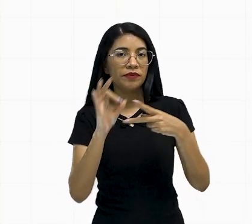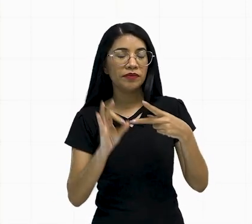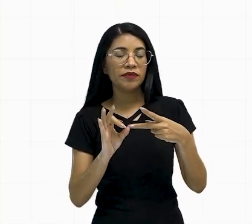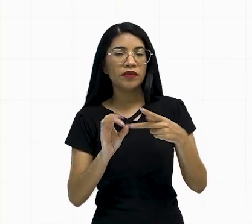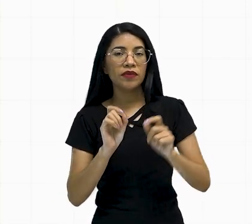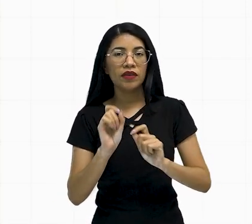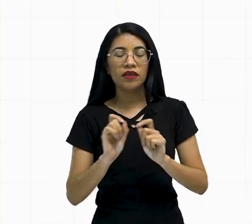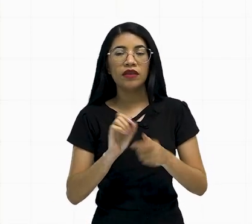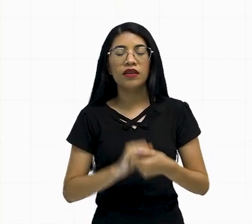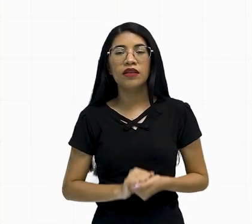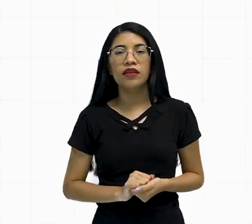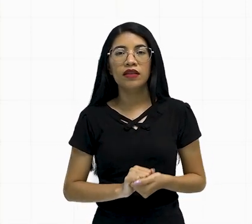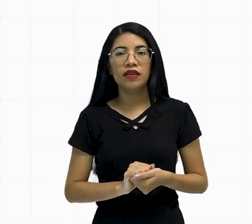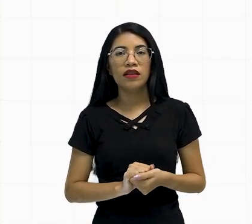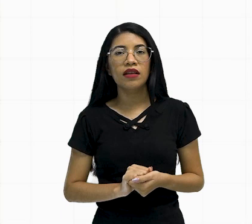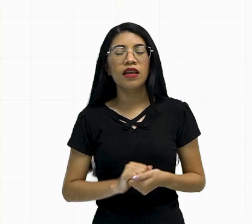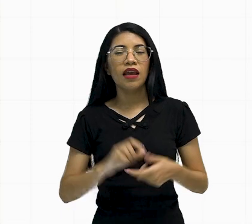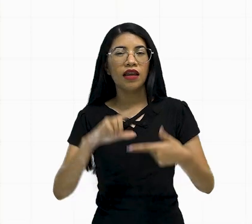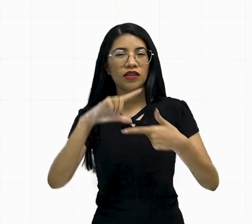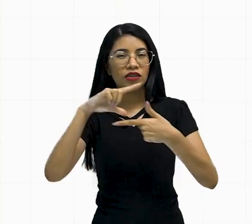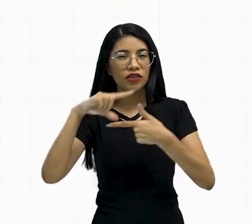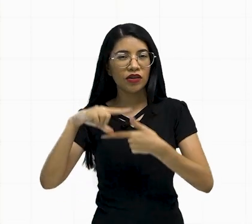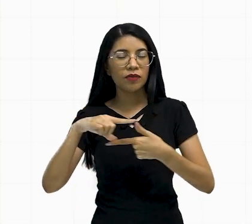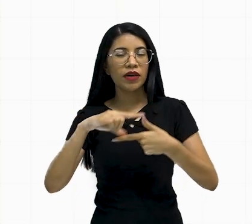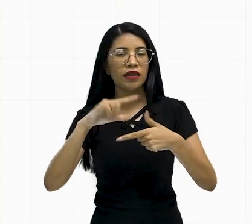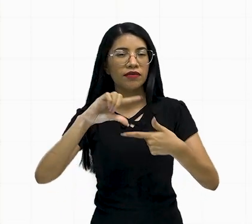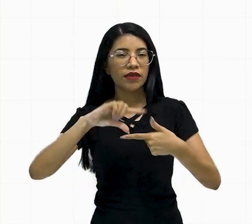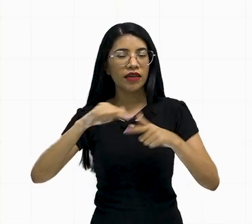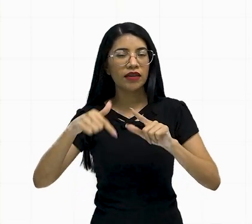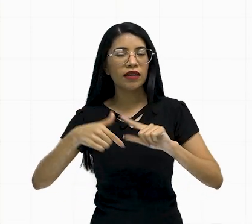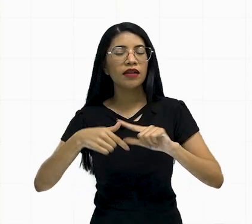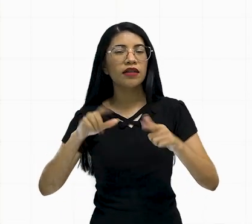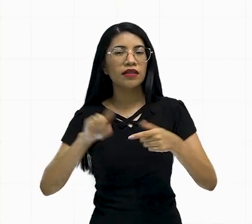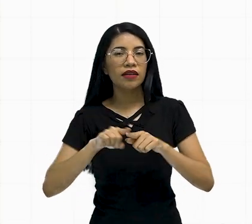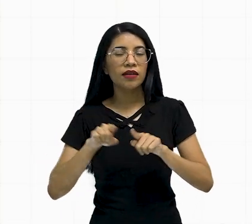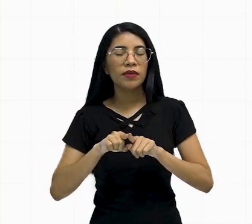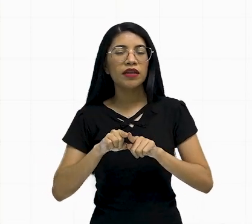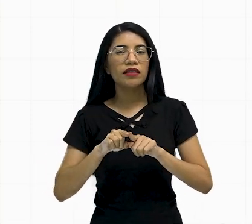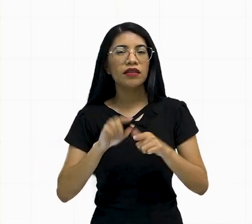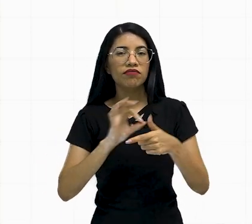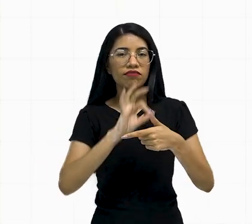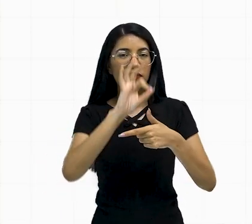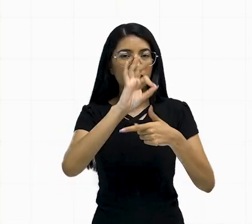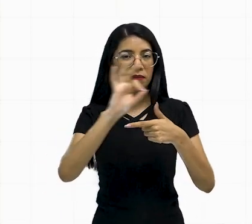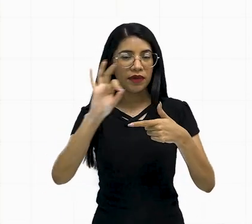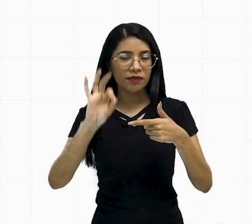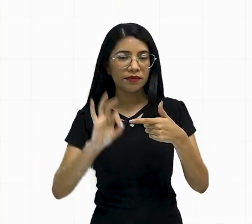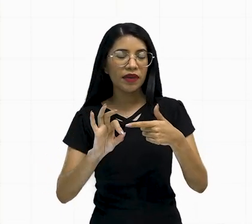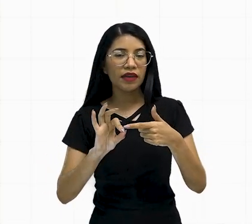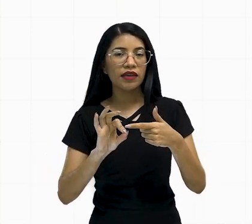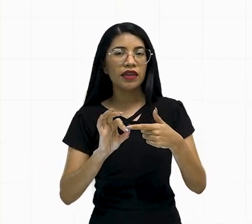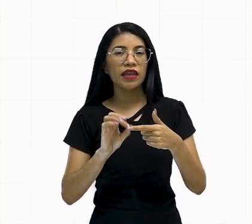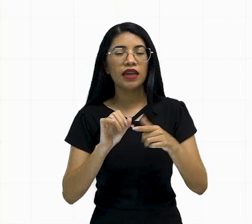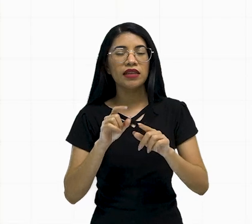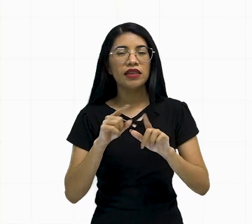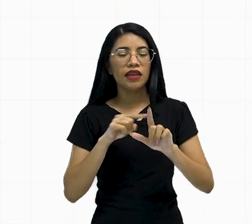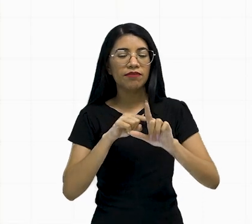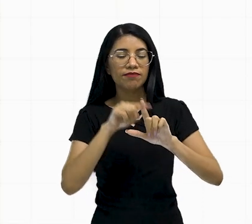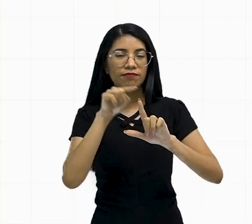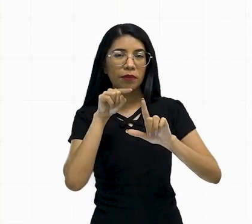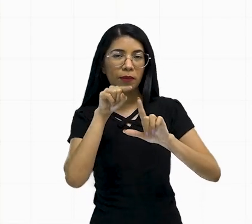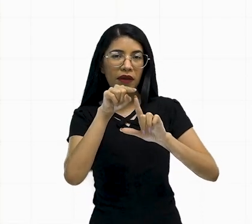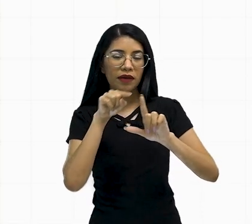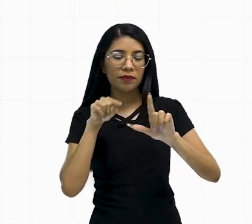são figuras geométricas formadas por segmentos de reta que, 2 a 2, tocam-se em seus